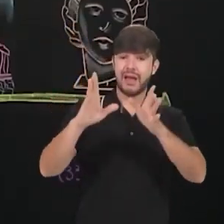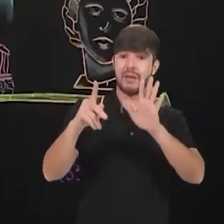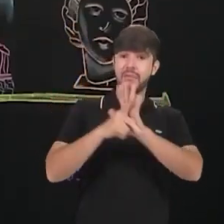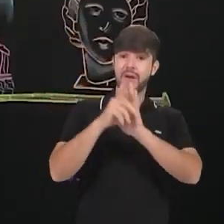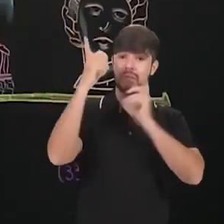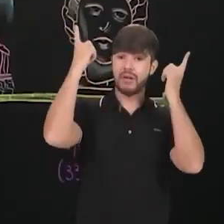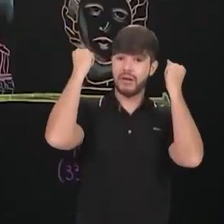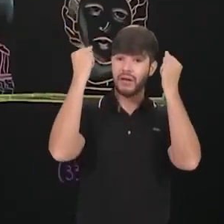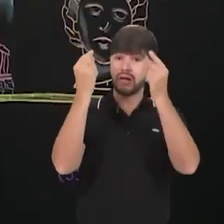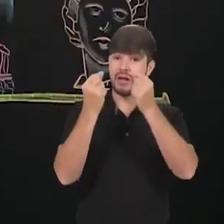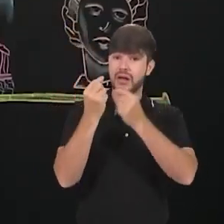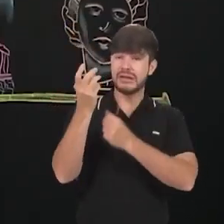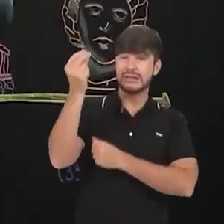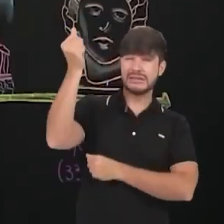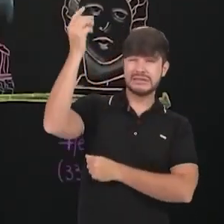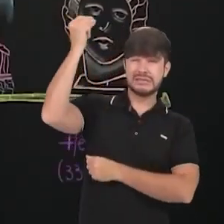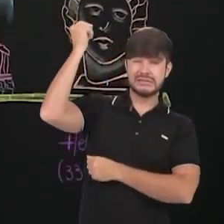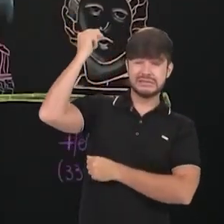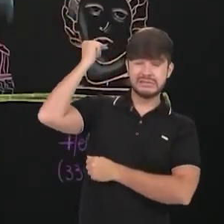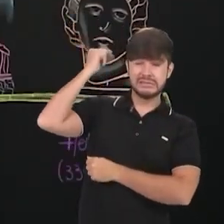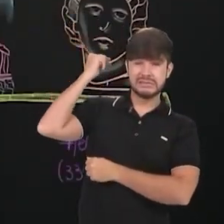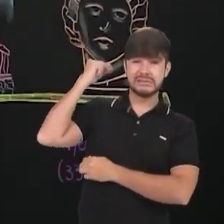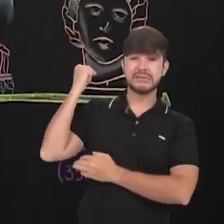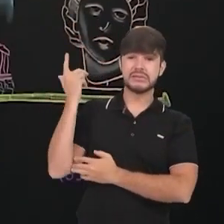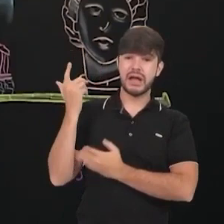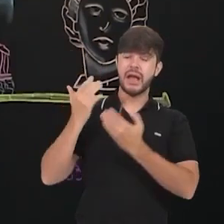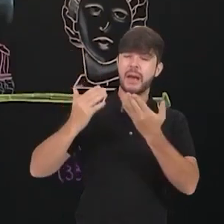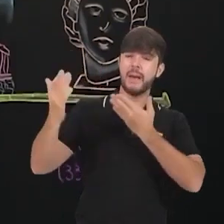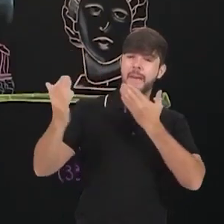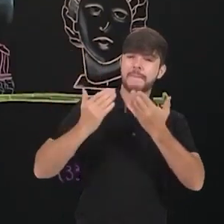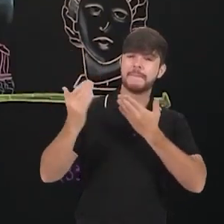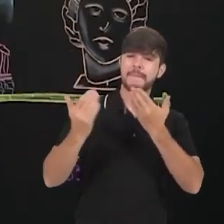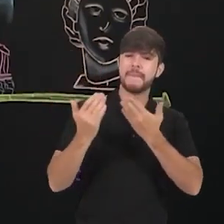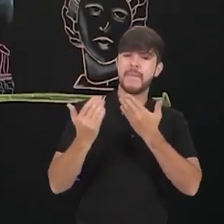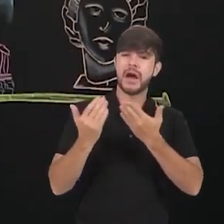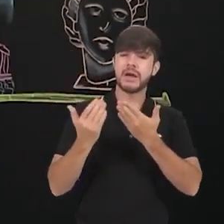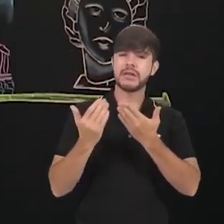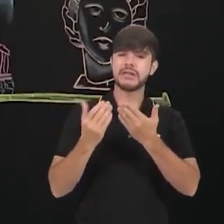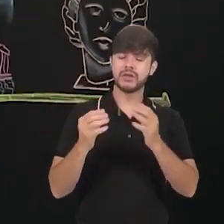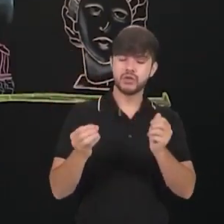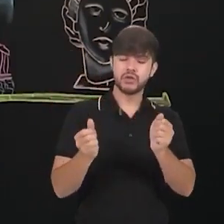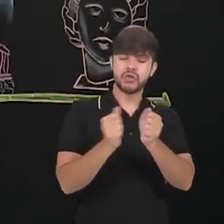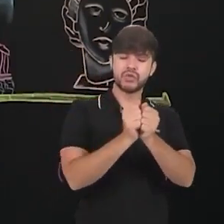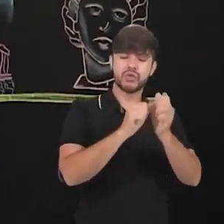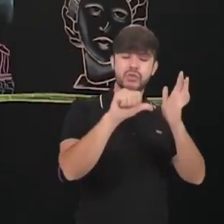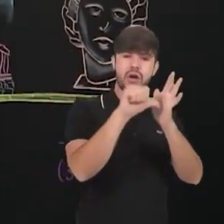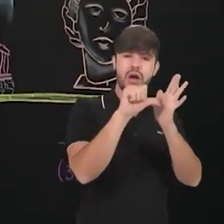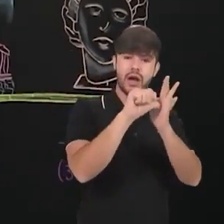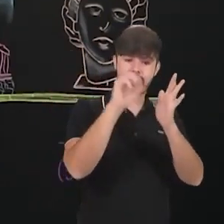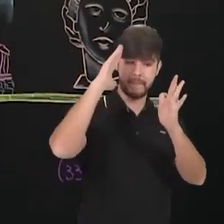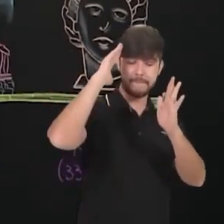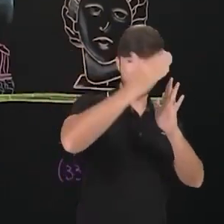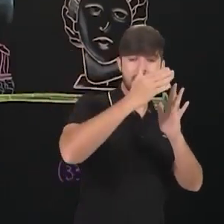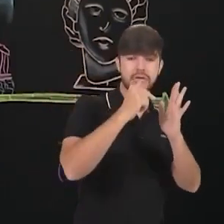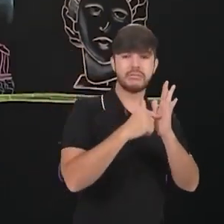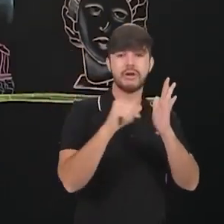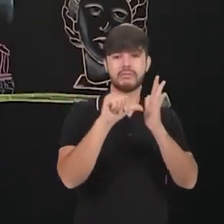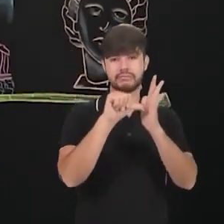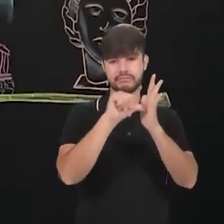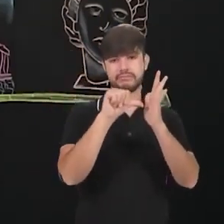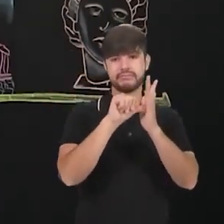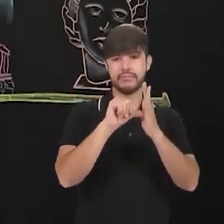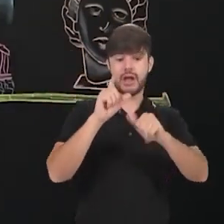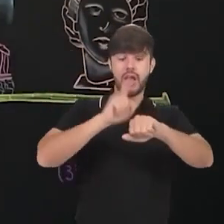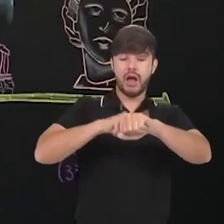Grécia, lá daquela época da Antiguidade, está muito relacionada a Atenas, que foi o principal exemplo. No